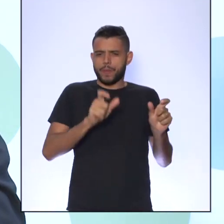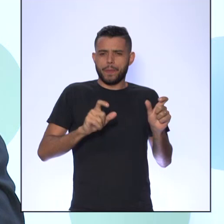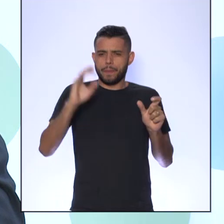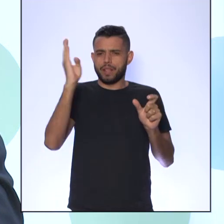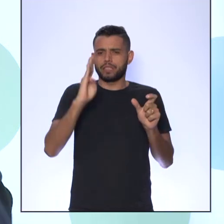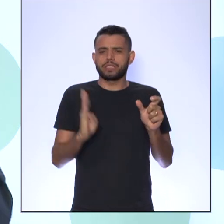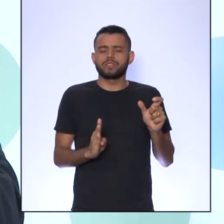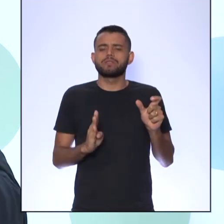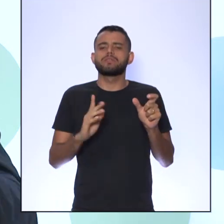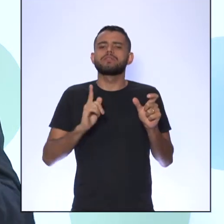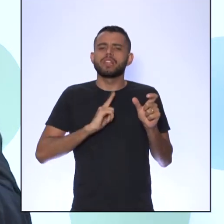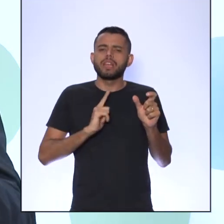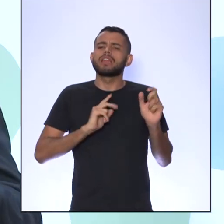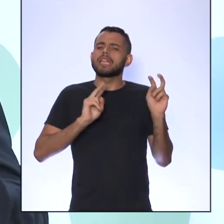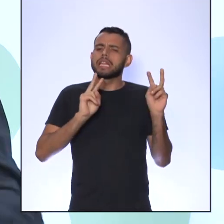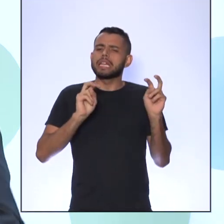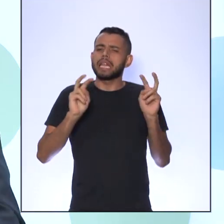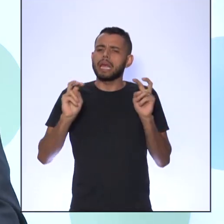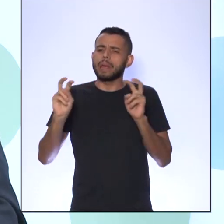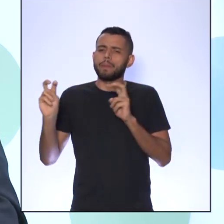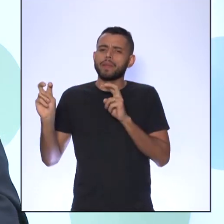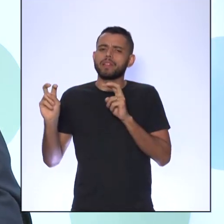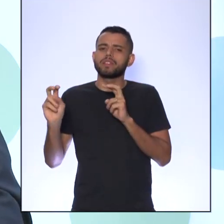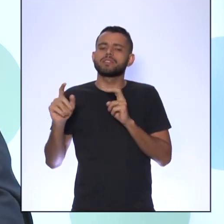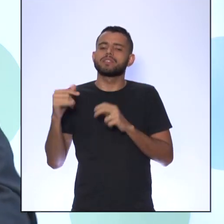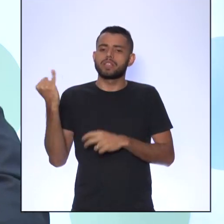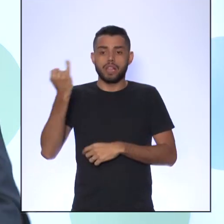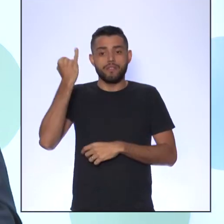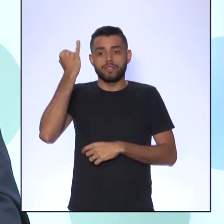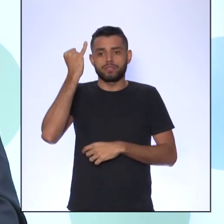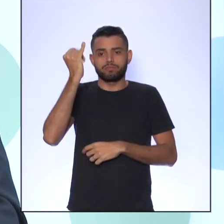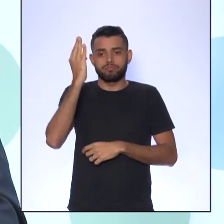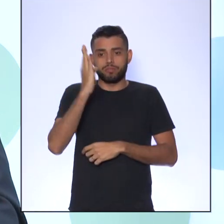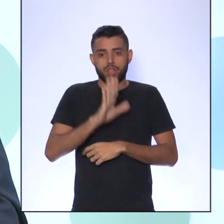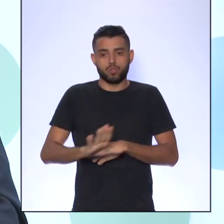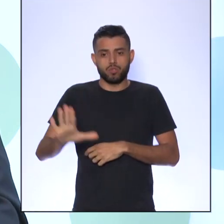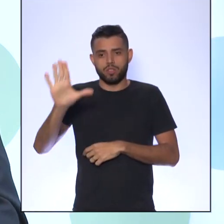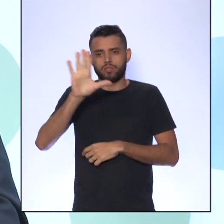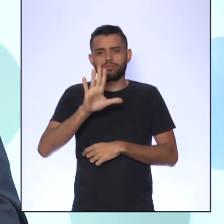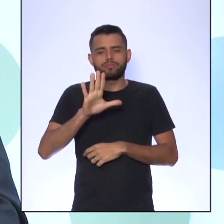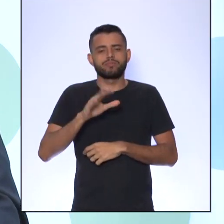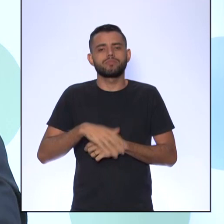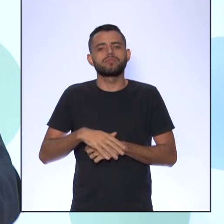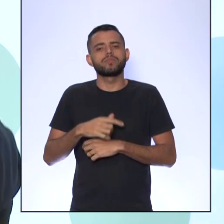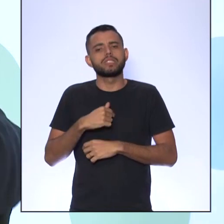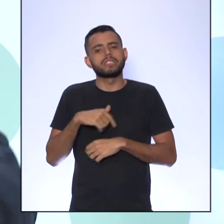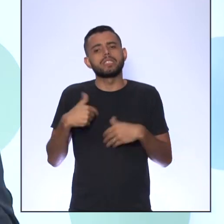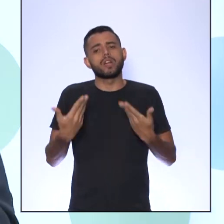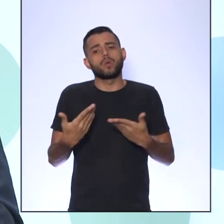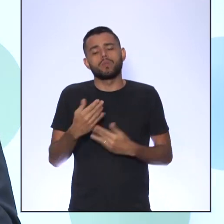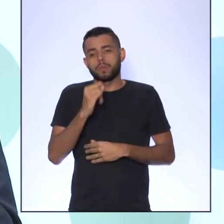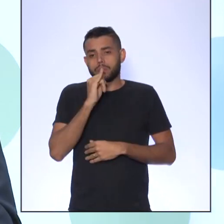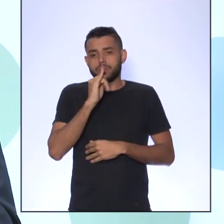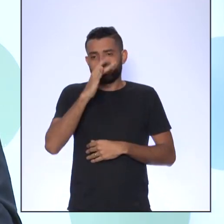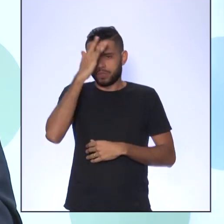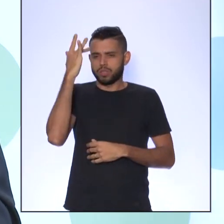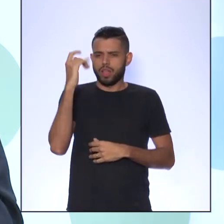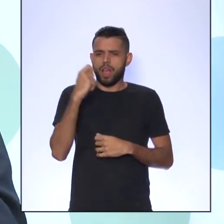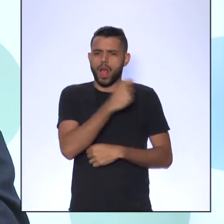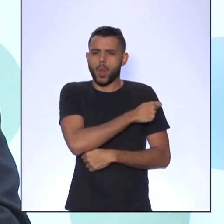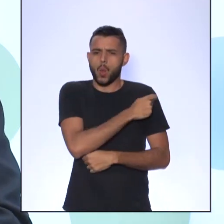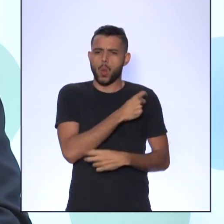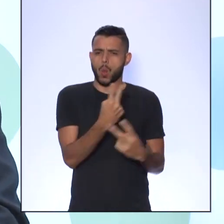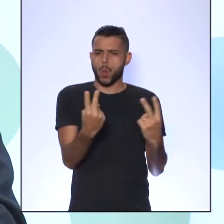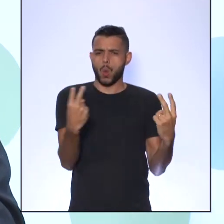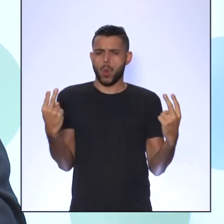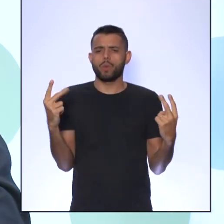característica de buscar temas realmente de relevância nacional. Então eu diria para os estudantes que nos assistem aqui, que